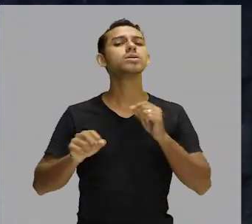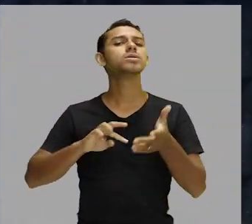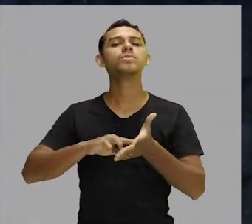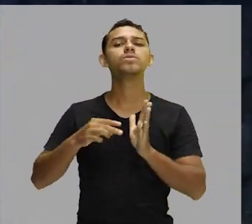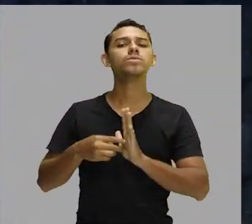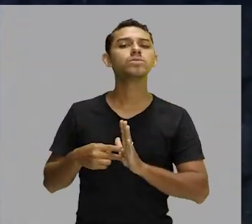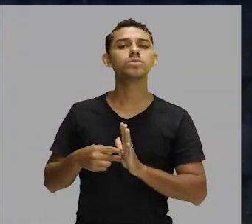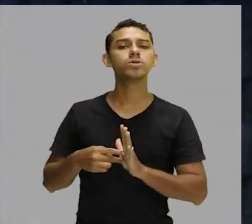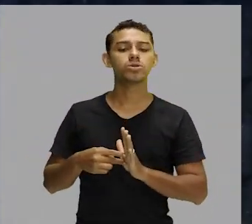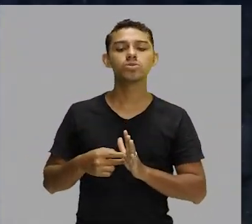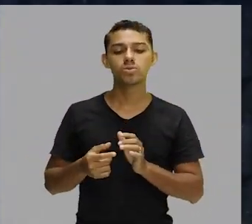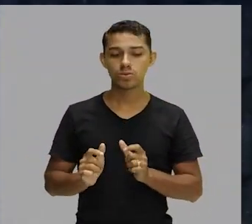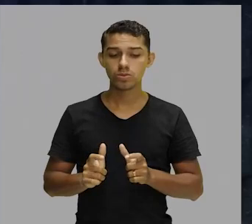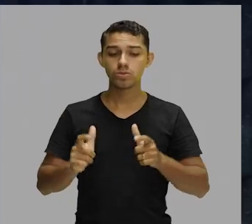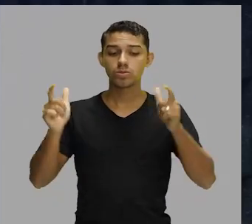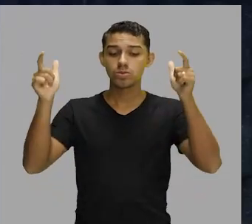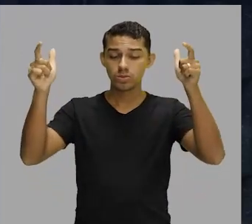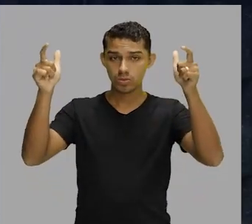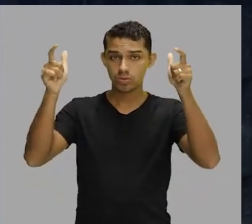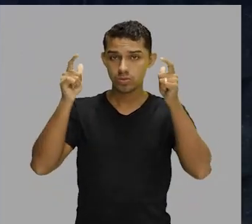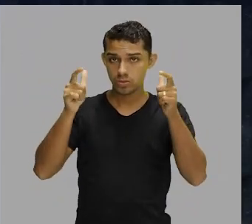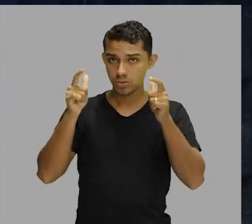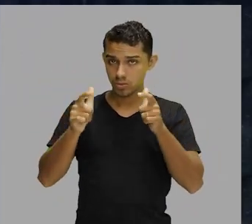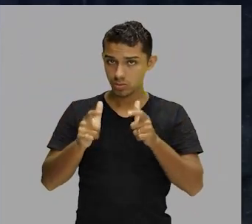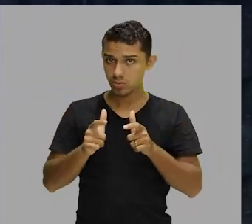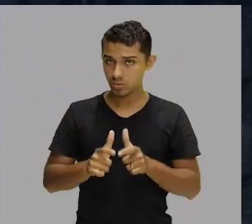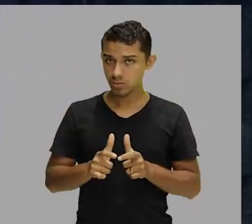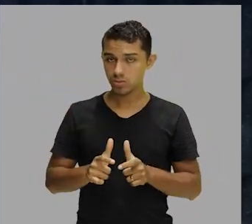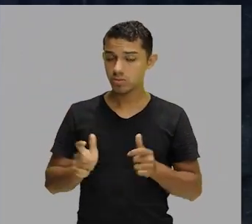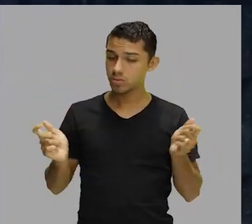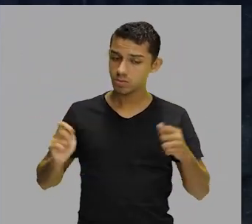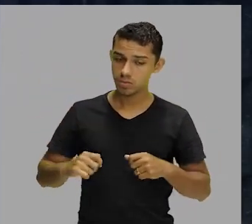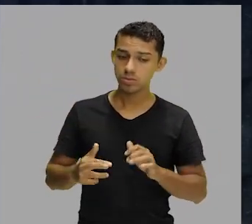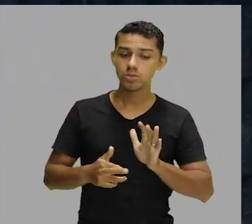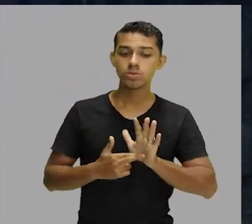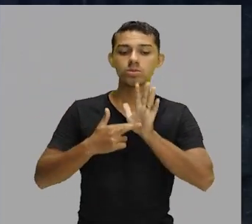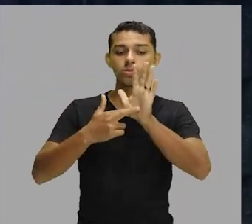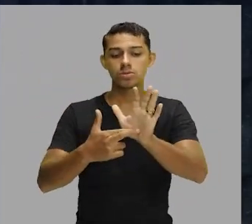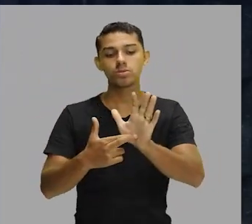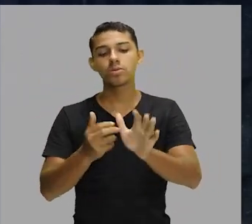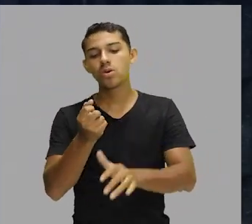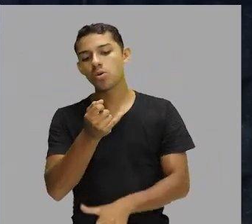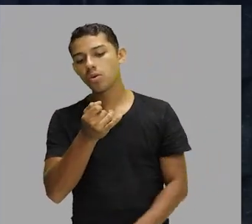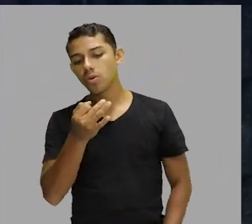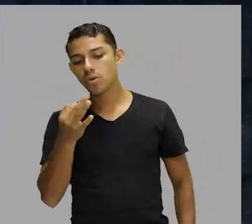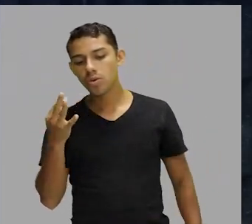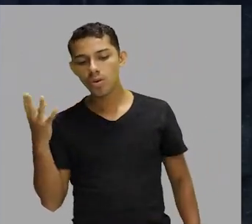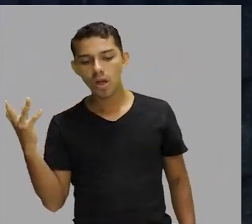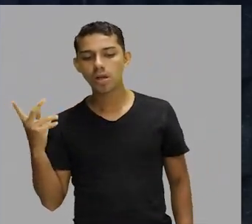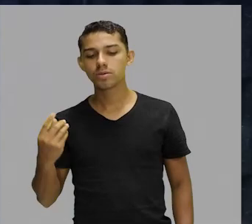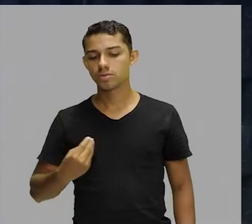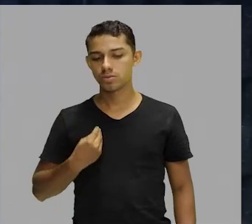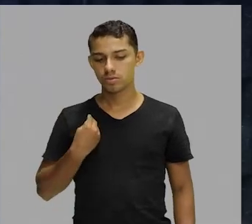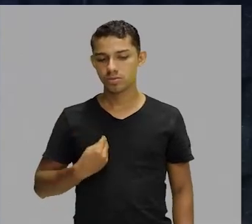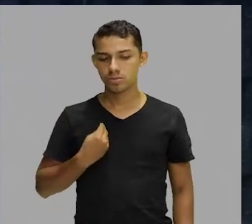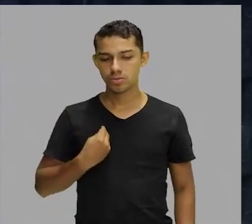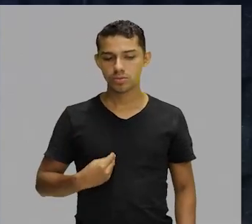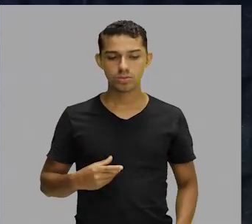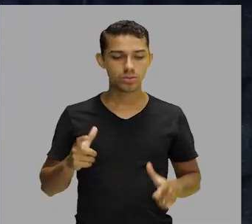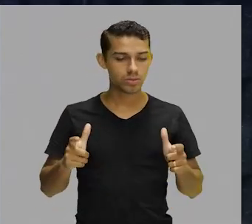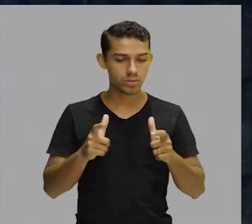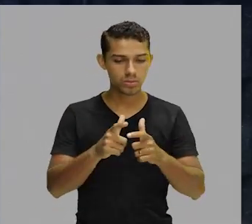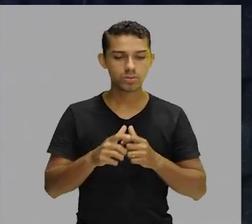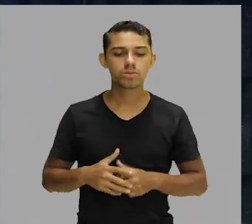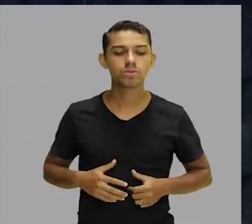número? Cada andar da pirâmide vai representar a quantidade de indivíduos em cada nível